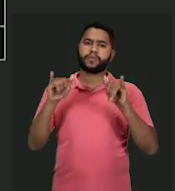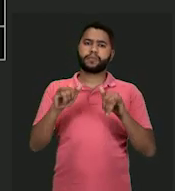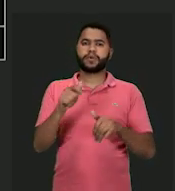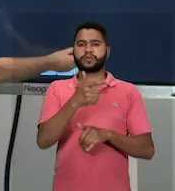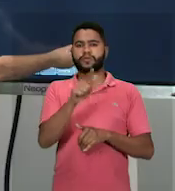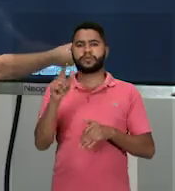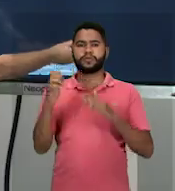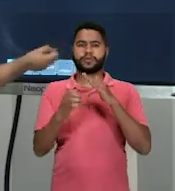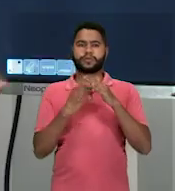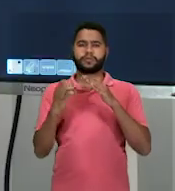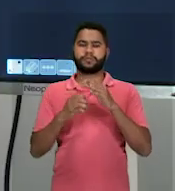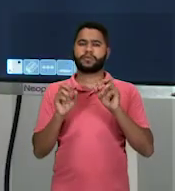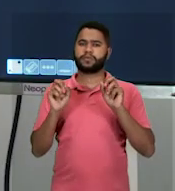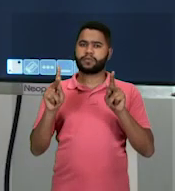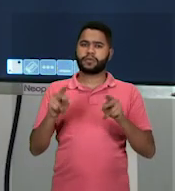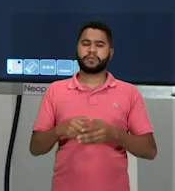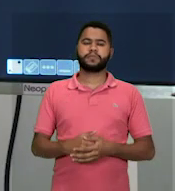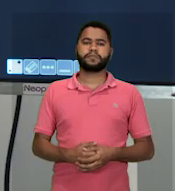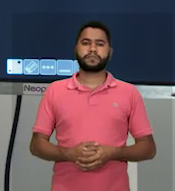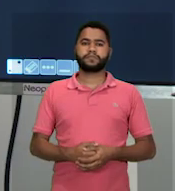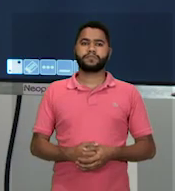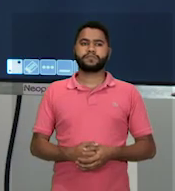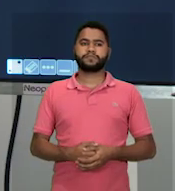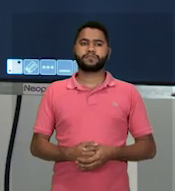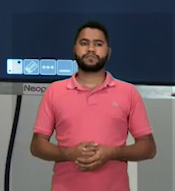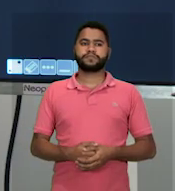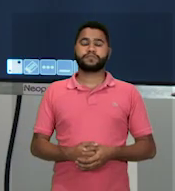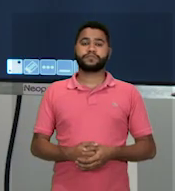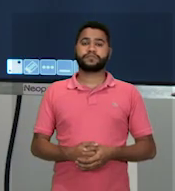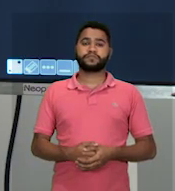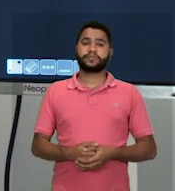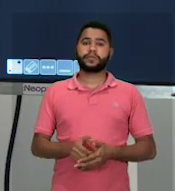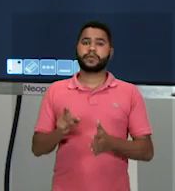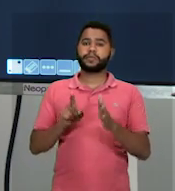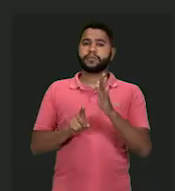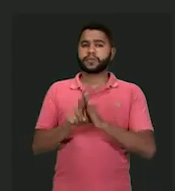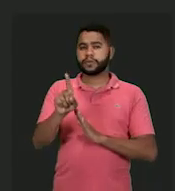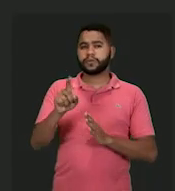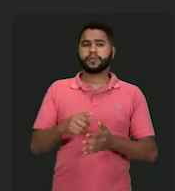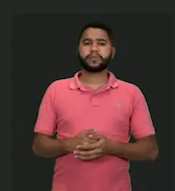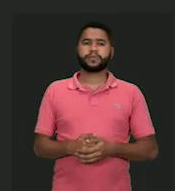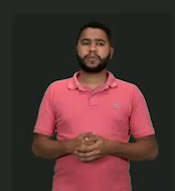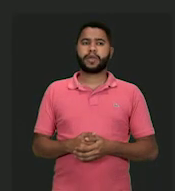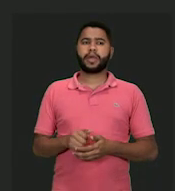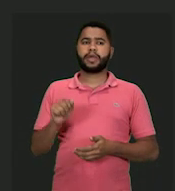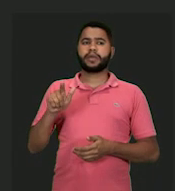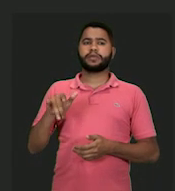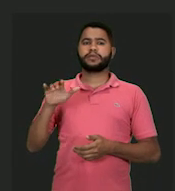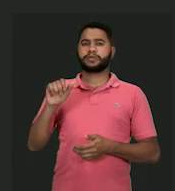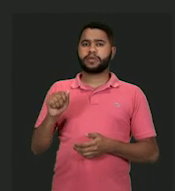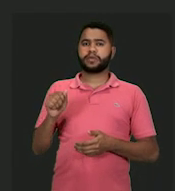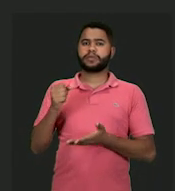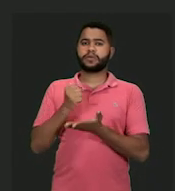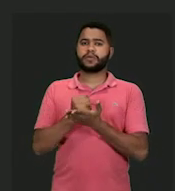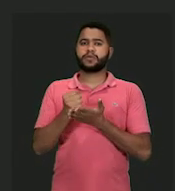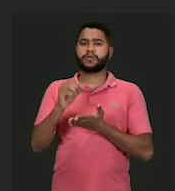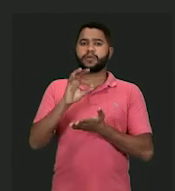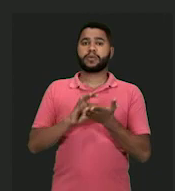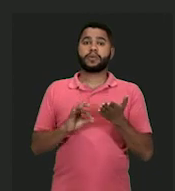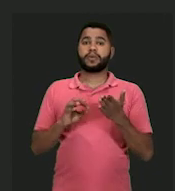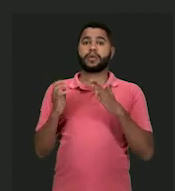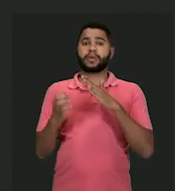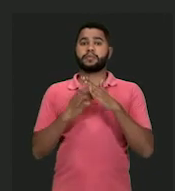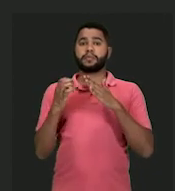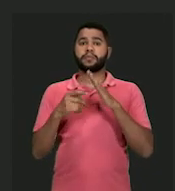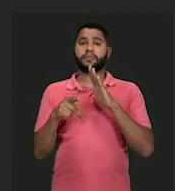outras empresas. Ok. A pergunta é: a agência bancária contratará a empresa com a maior